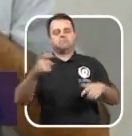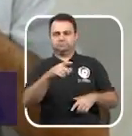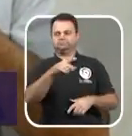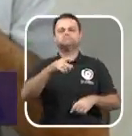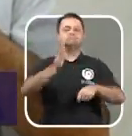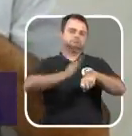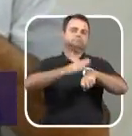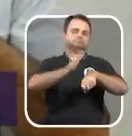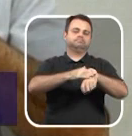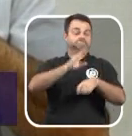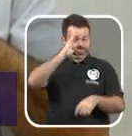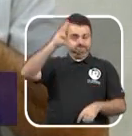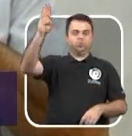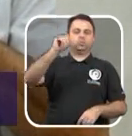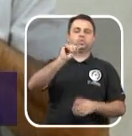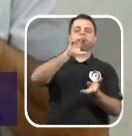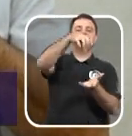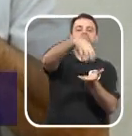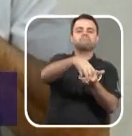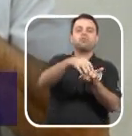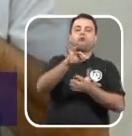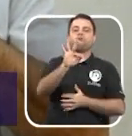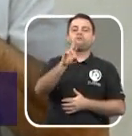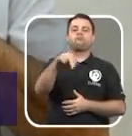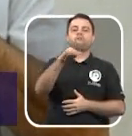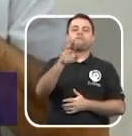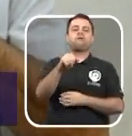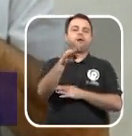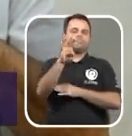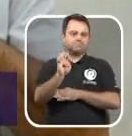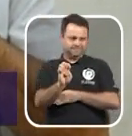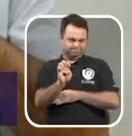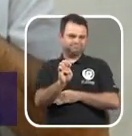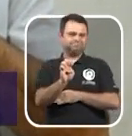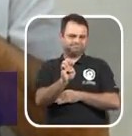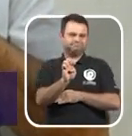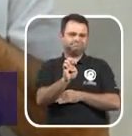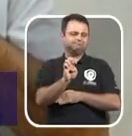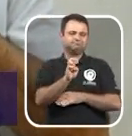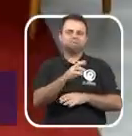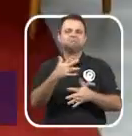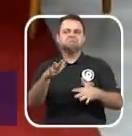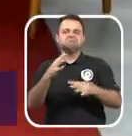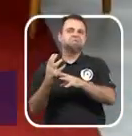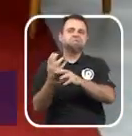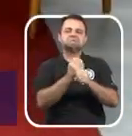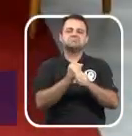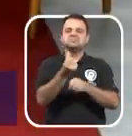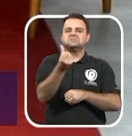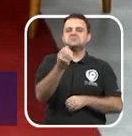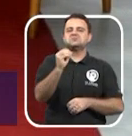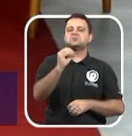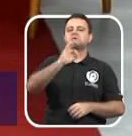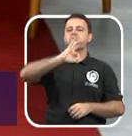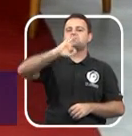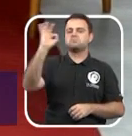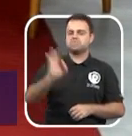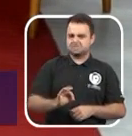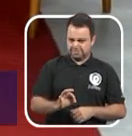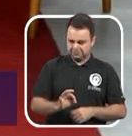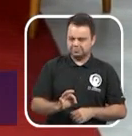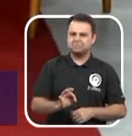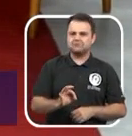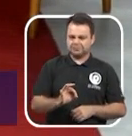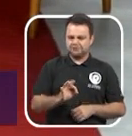Funfarm. Se você incluir convênio, com certeza vai dar mais próximo a 60% dos servidores públicos hoje